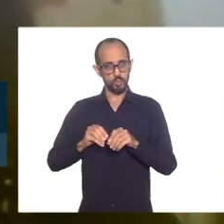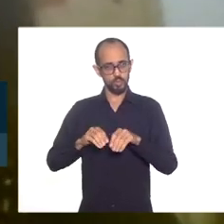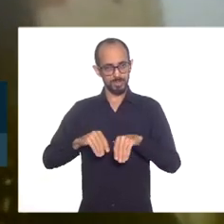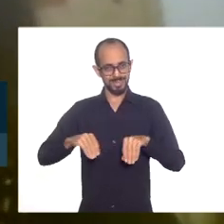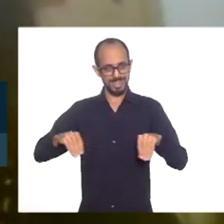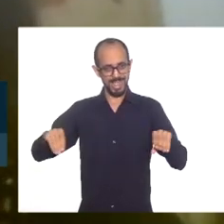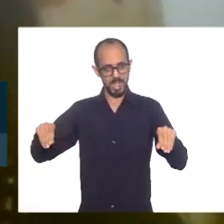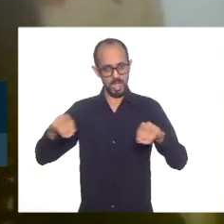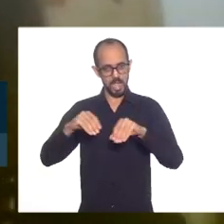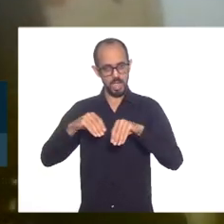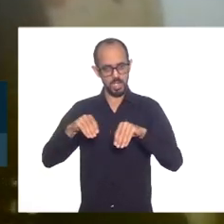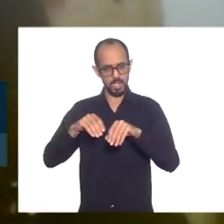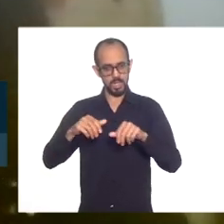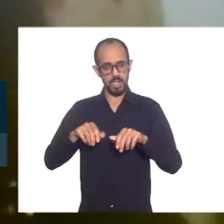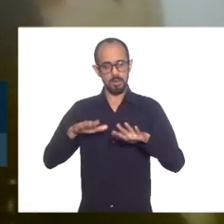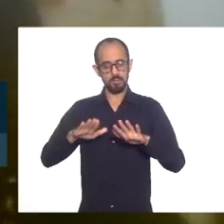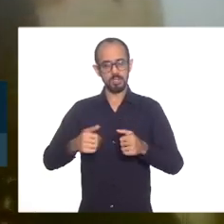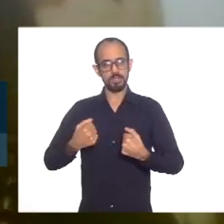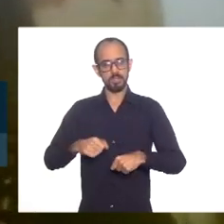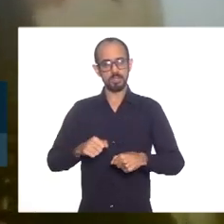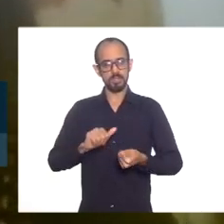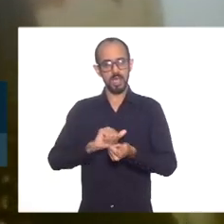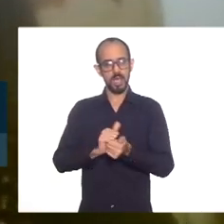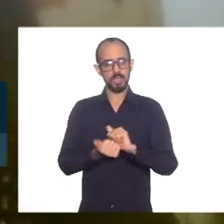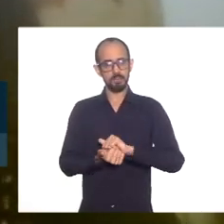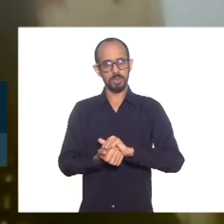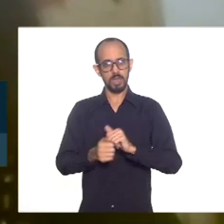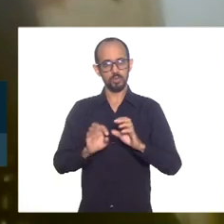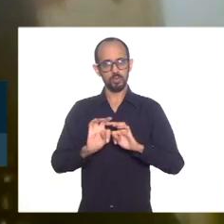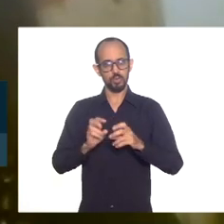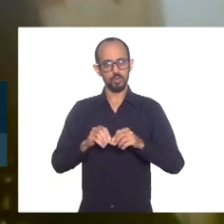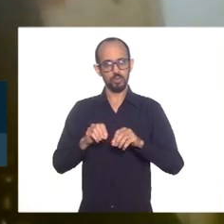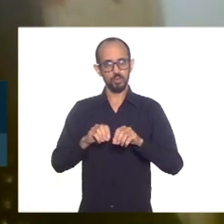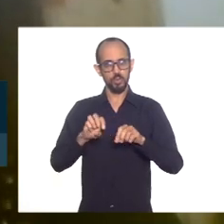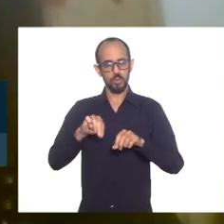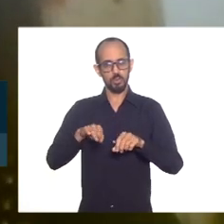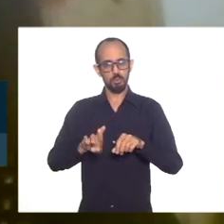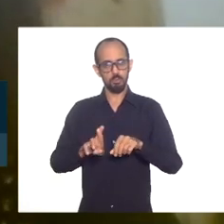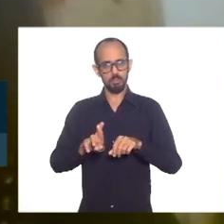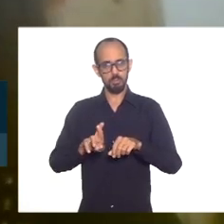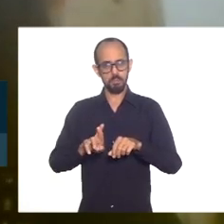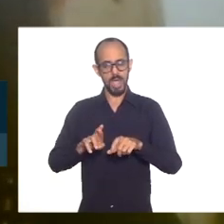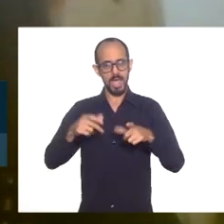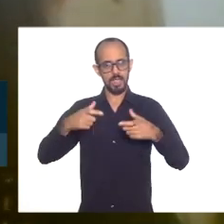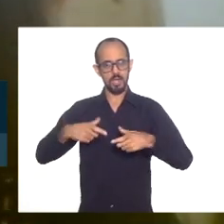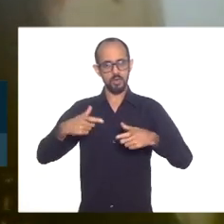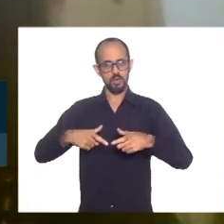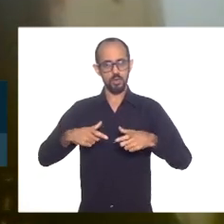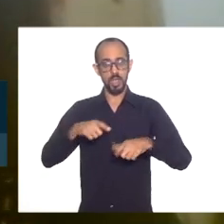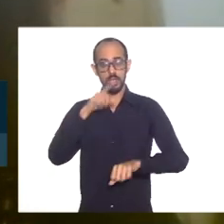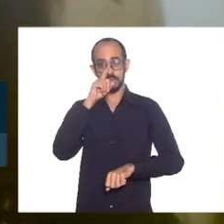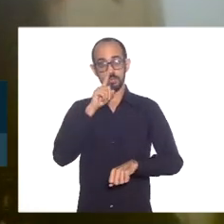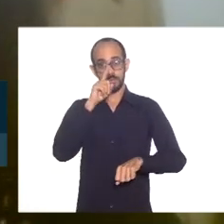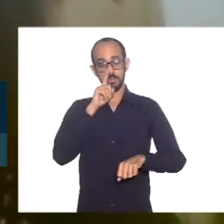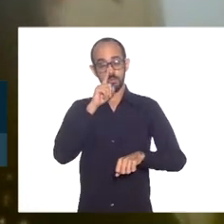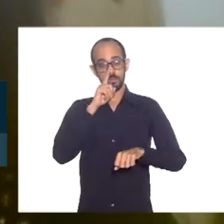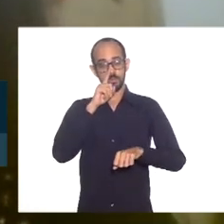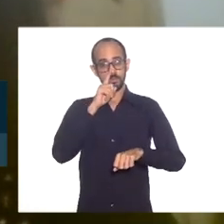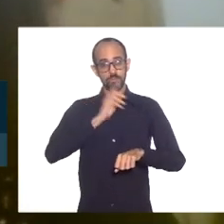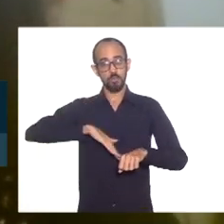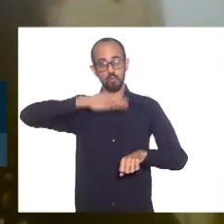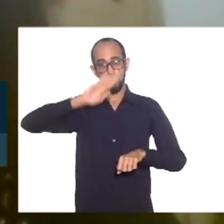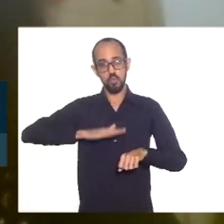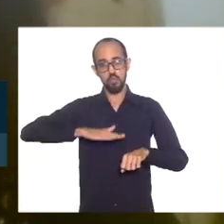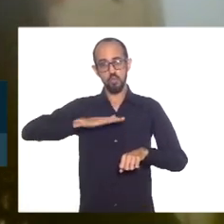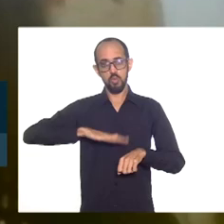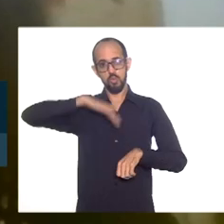ser ajustadas no mar, em lâminas d'água, às vezes mais revoltas, até quando elas estão na locação.